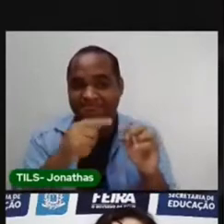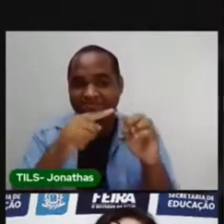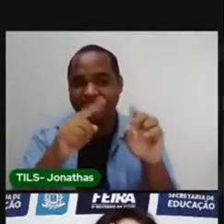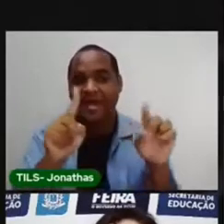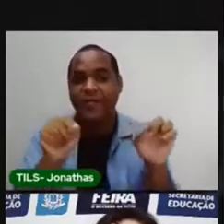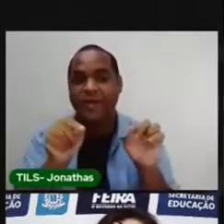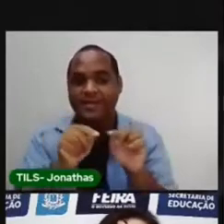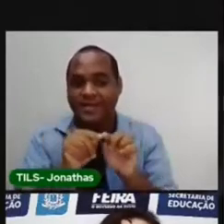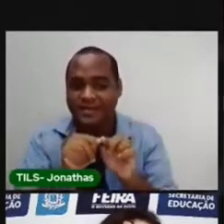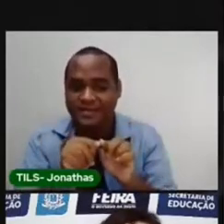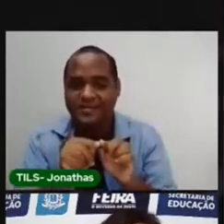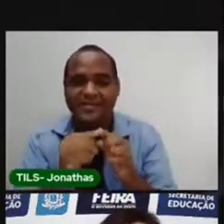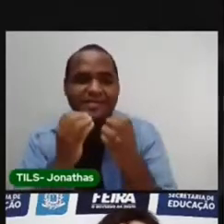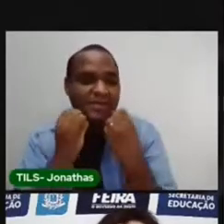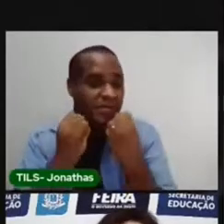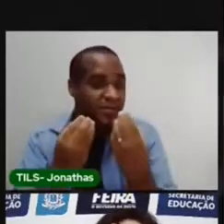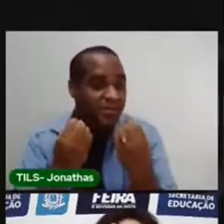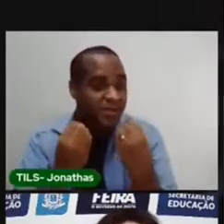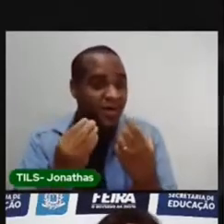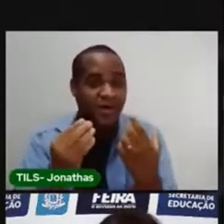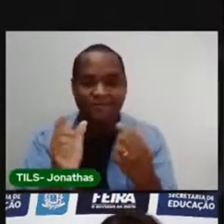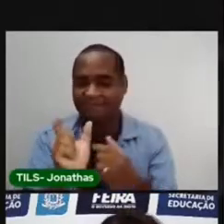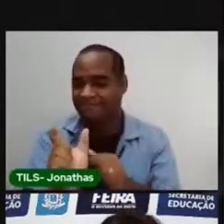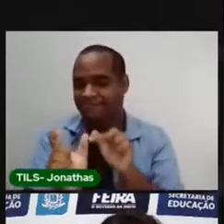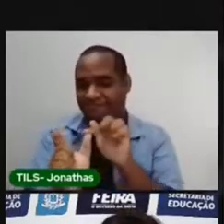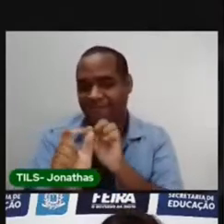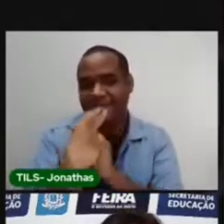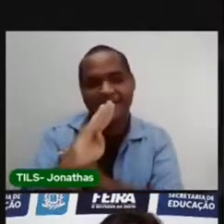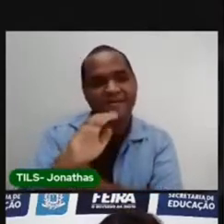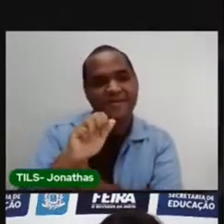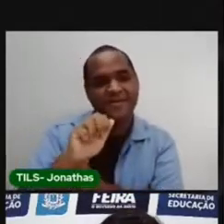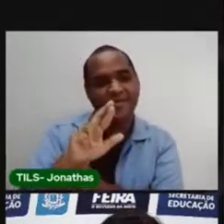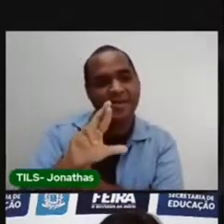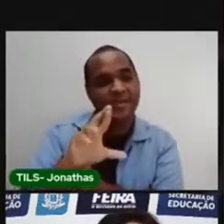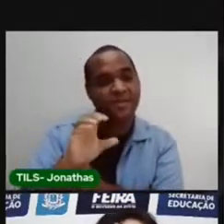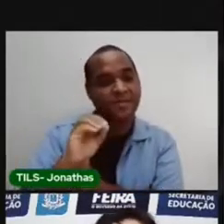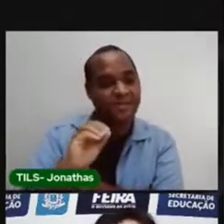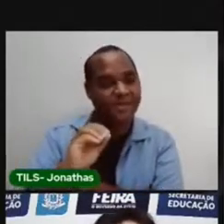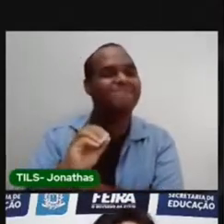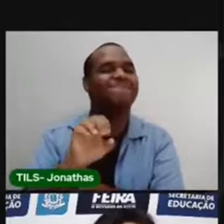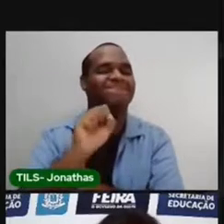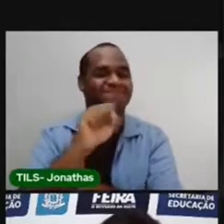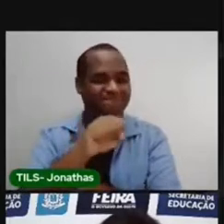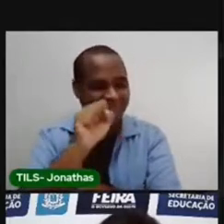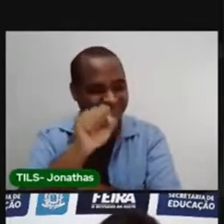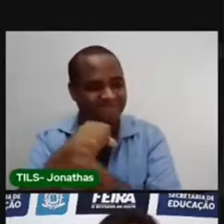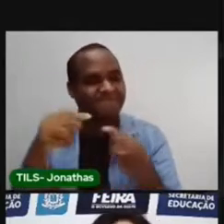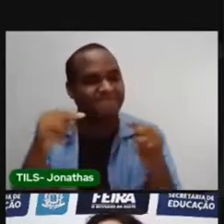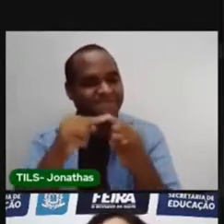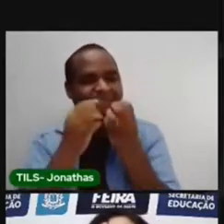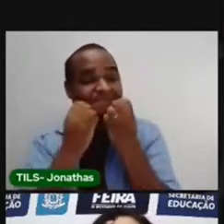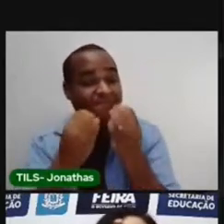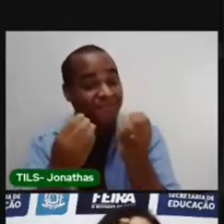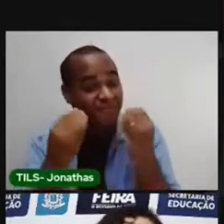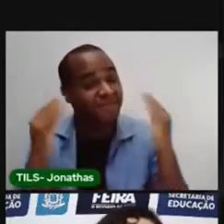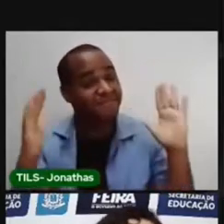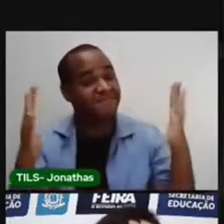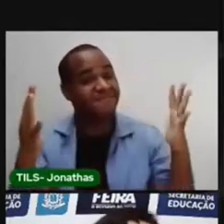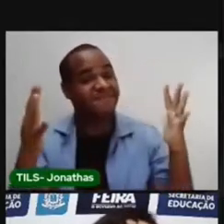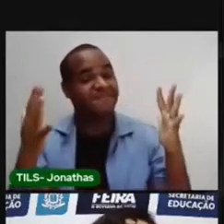quadradinho da palavra que rima com barro. Isso mesmo, muito bem.